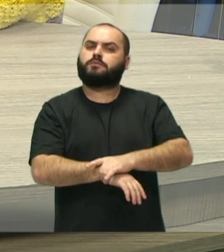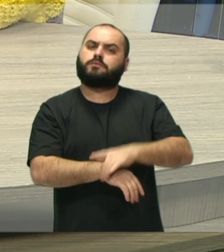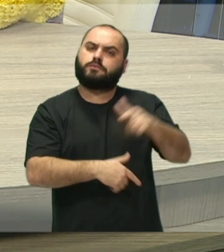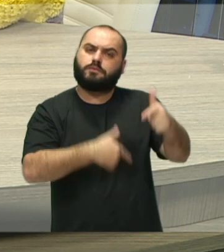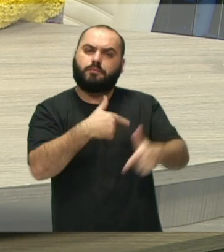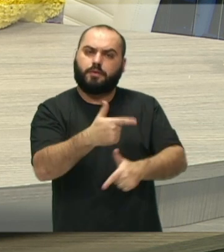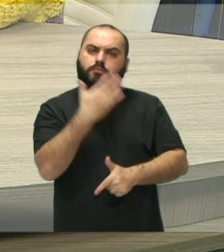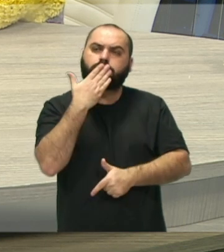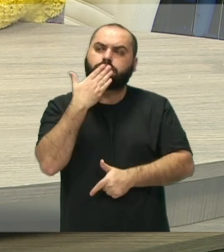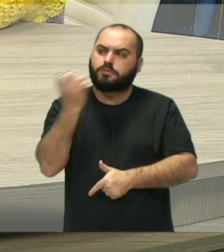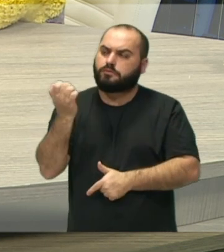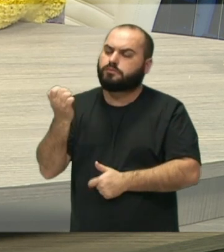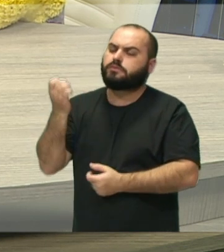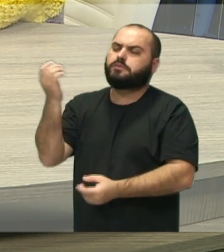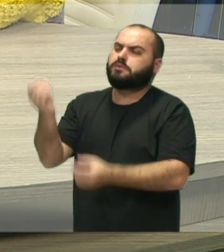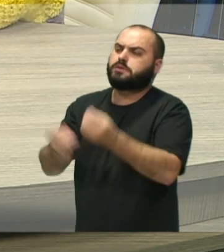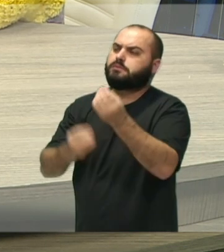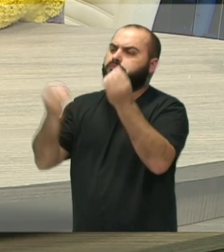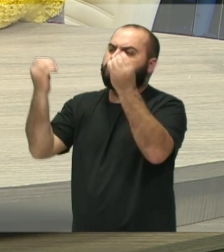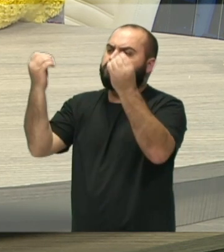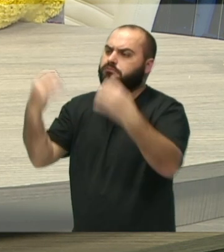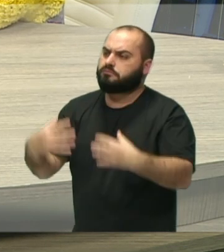e eficaz para a administração pública?